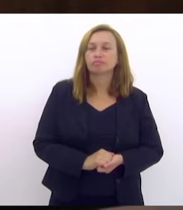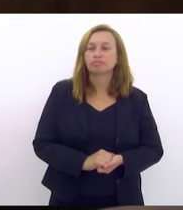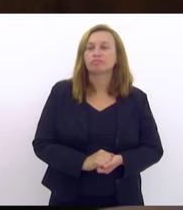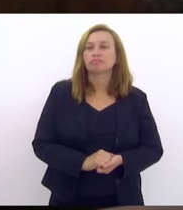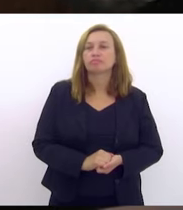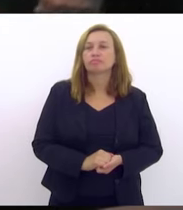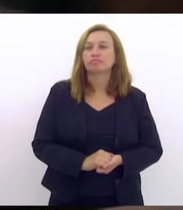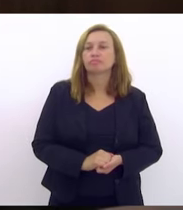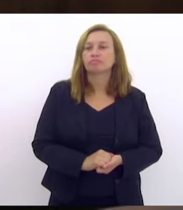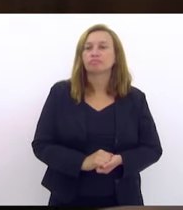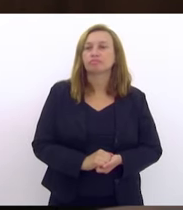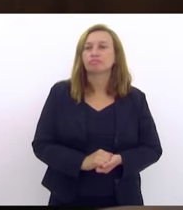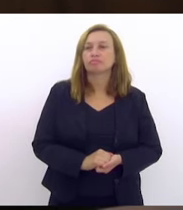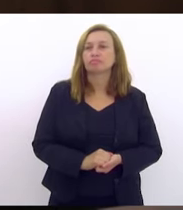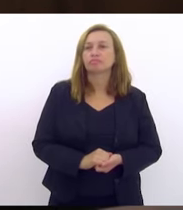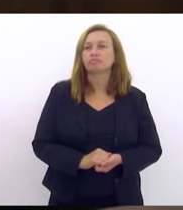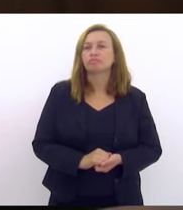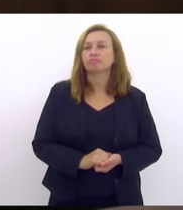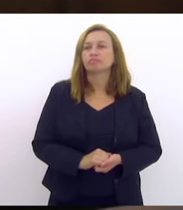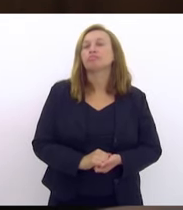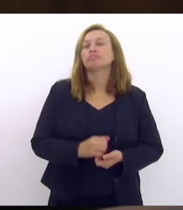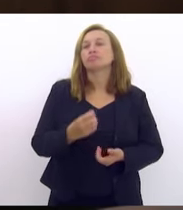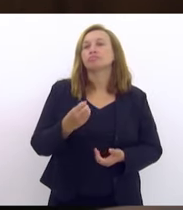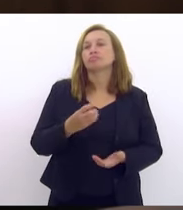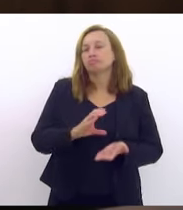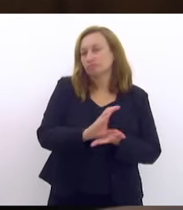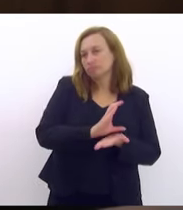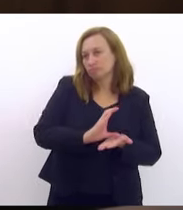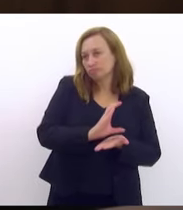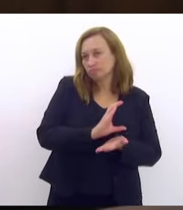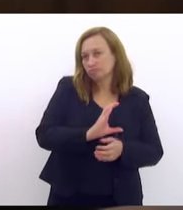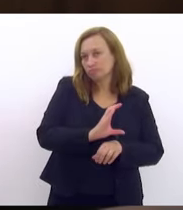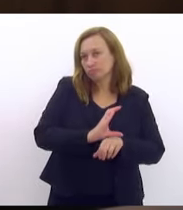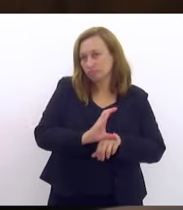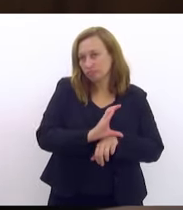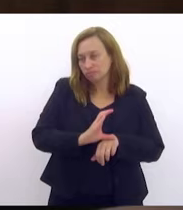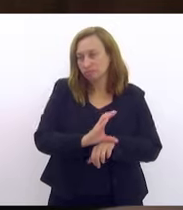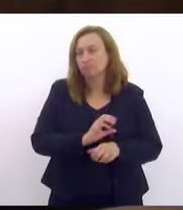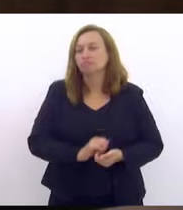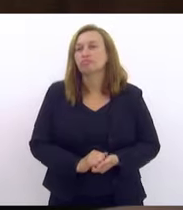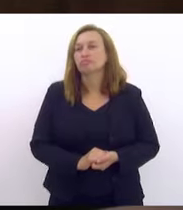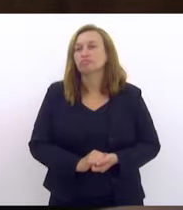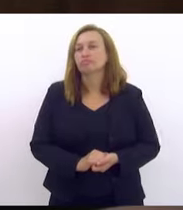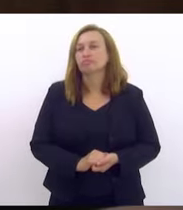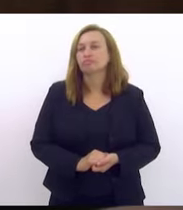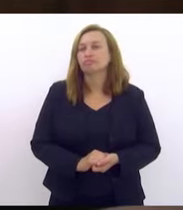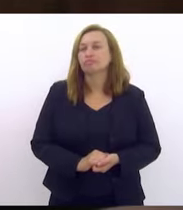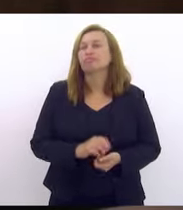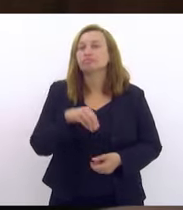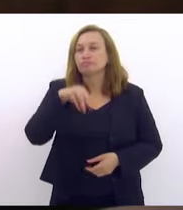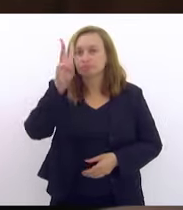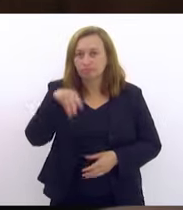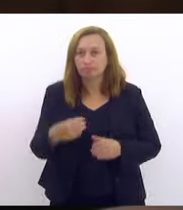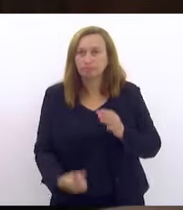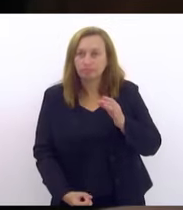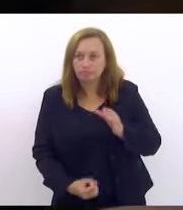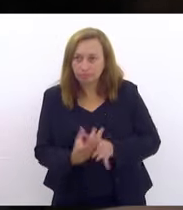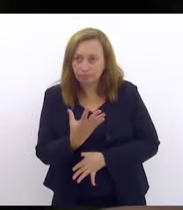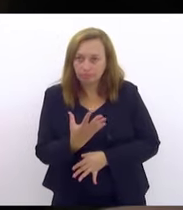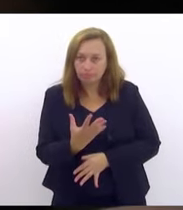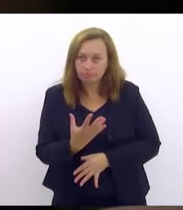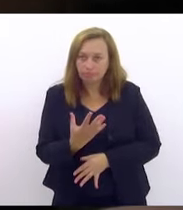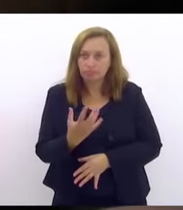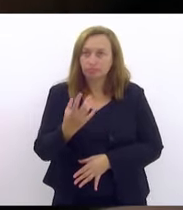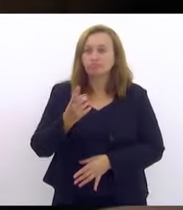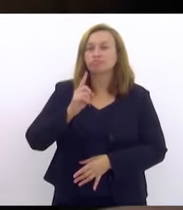É muito razoável e muito constitucional que quem produz algo